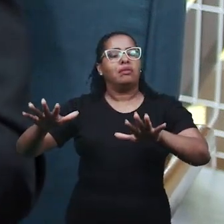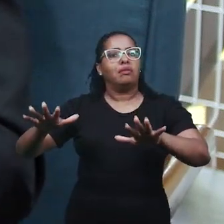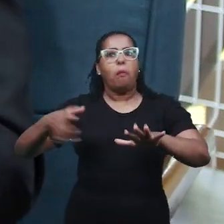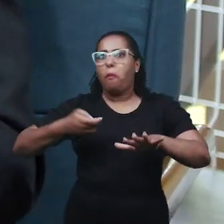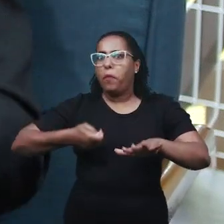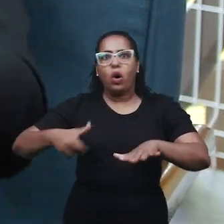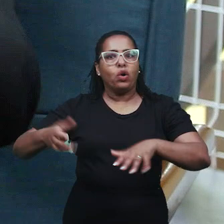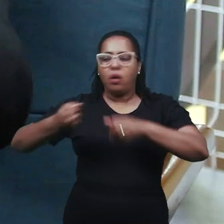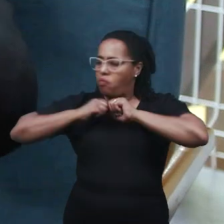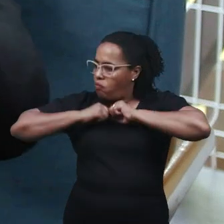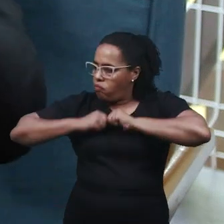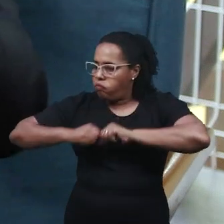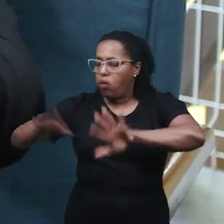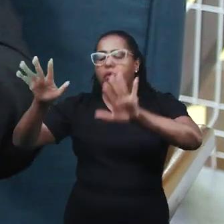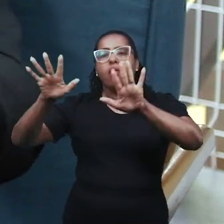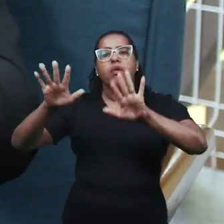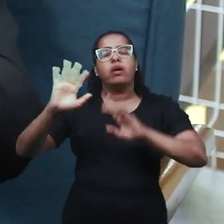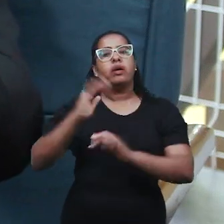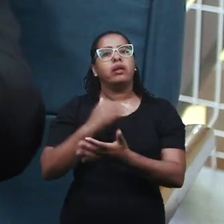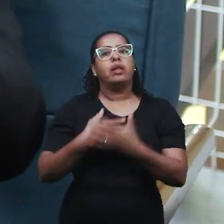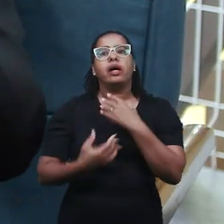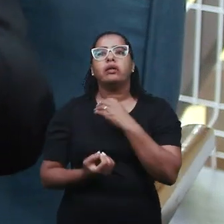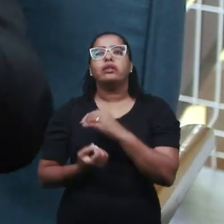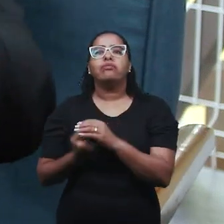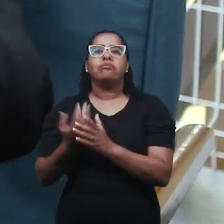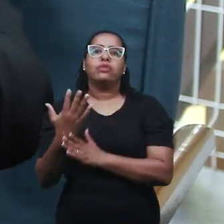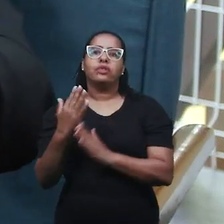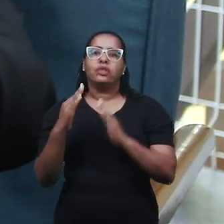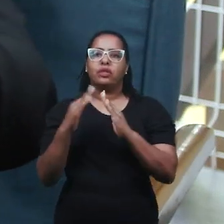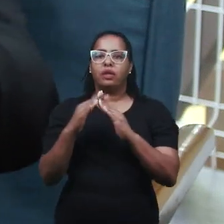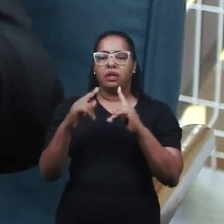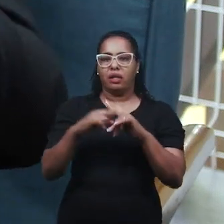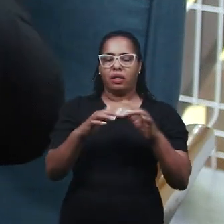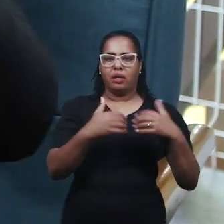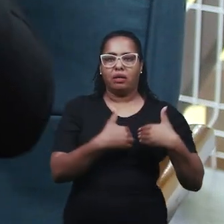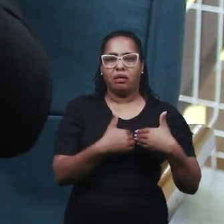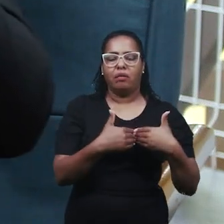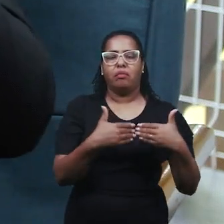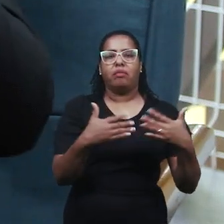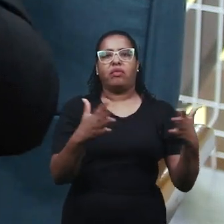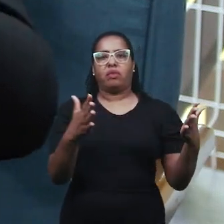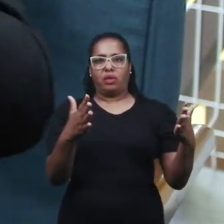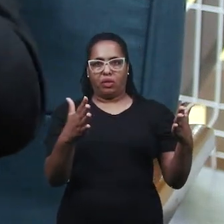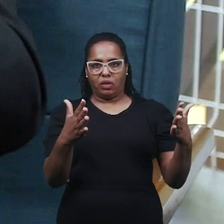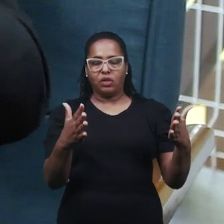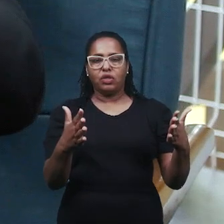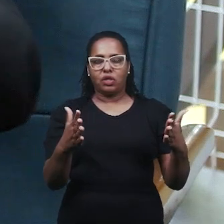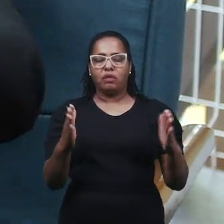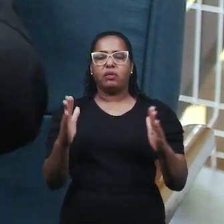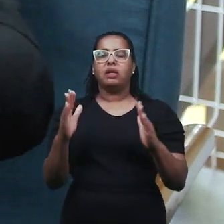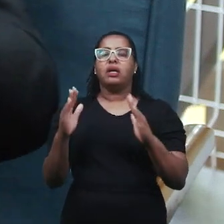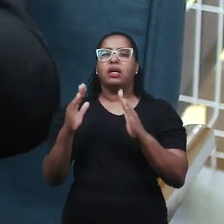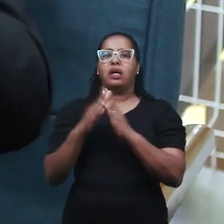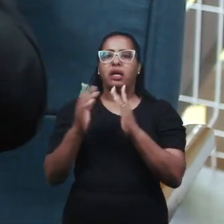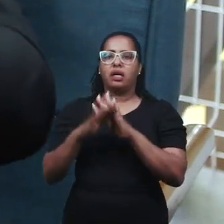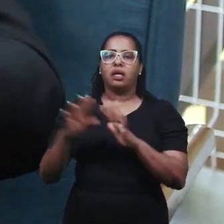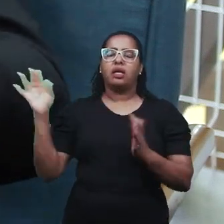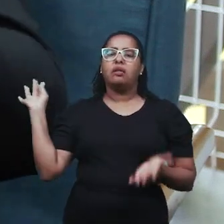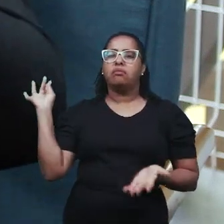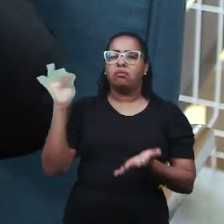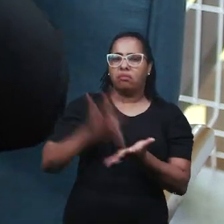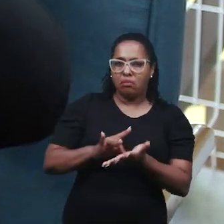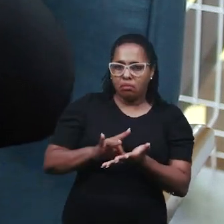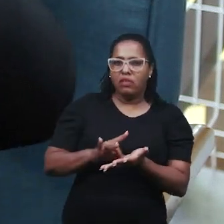carne. E ali começou a igreja primitiva, a igreja original